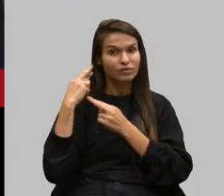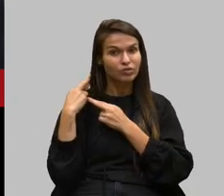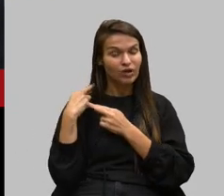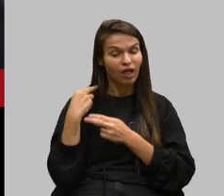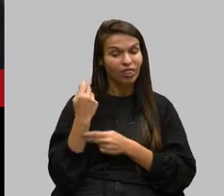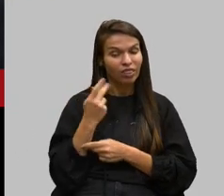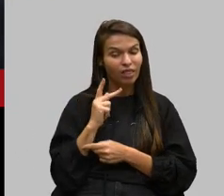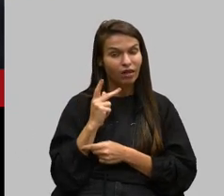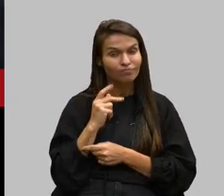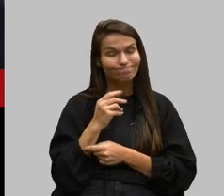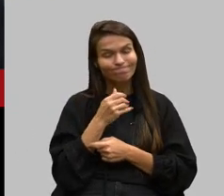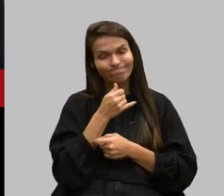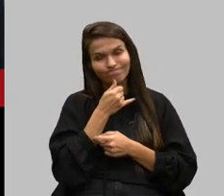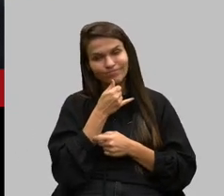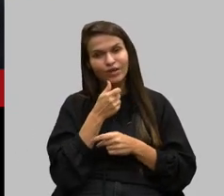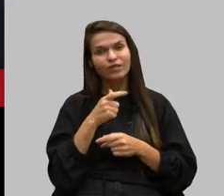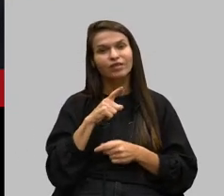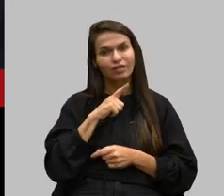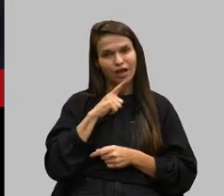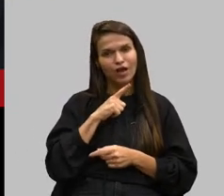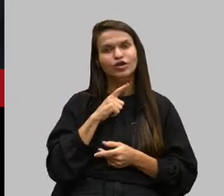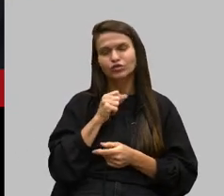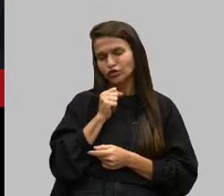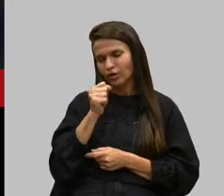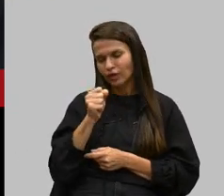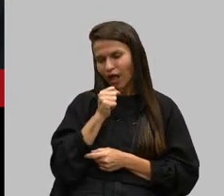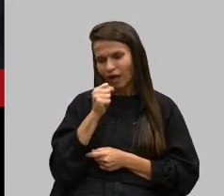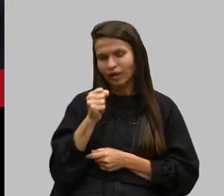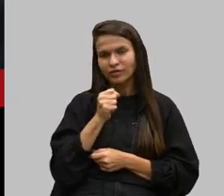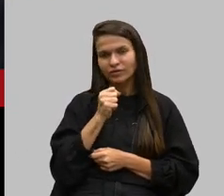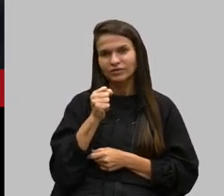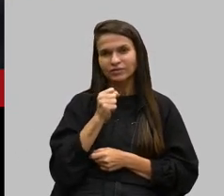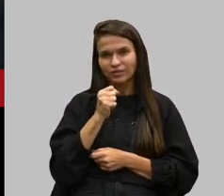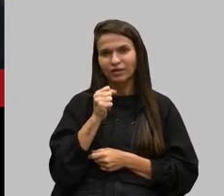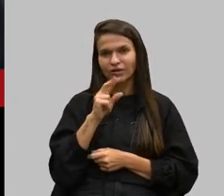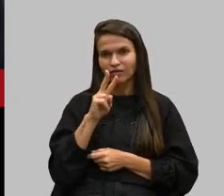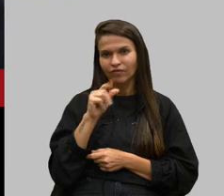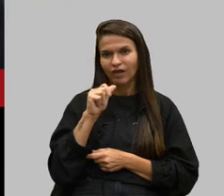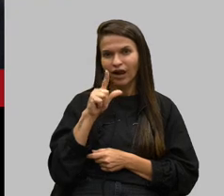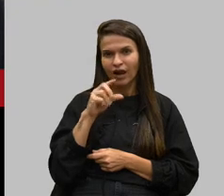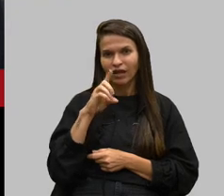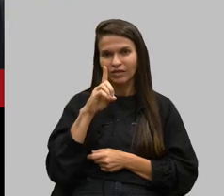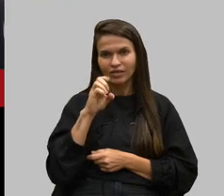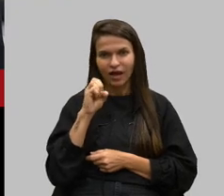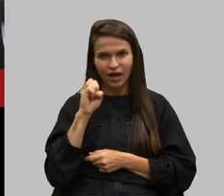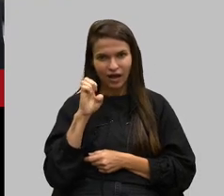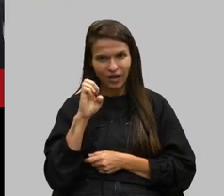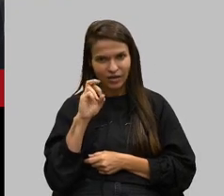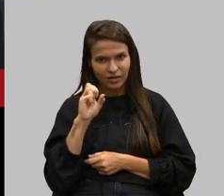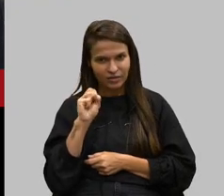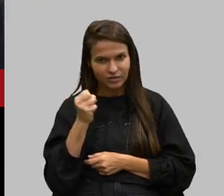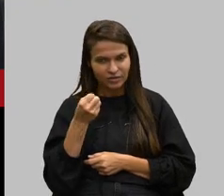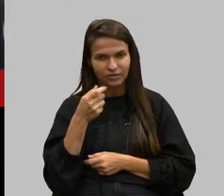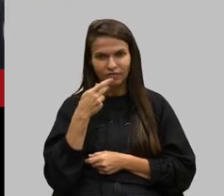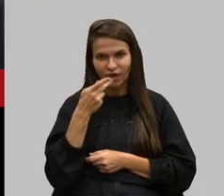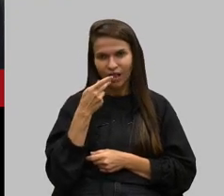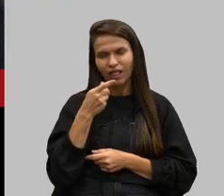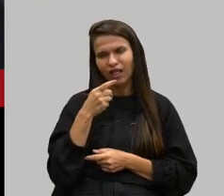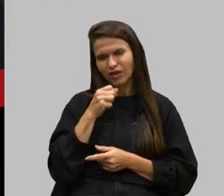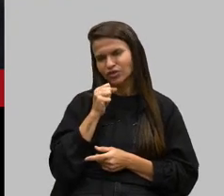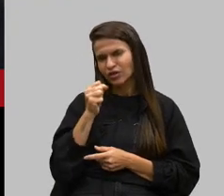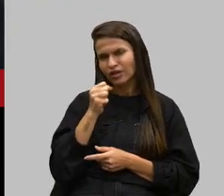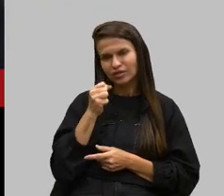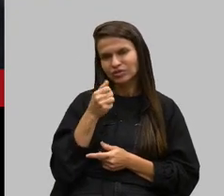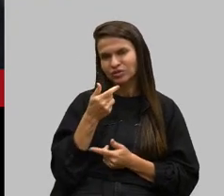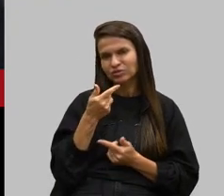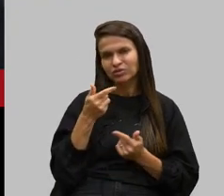Porque infelizmente ainda existem jornalistas né o Valadares inclusive falou de um deles aqui existem jornalistas que